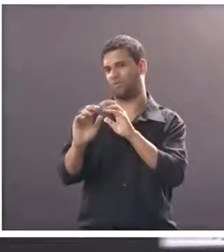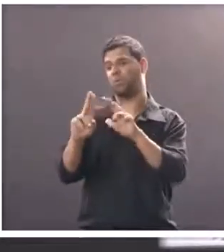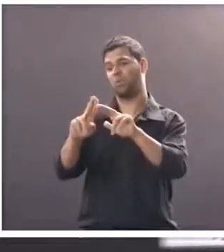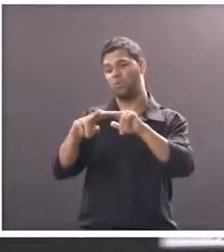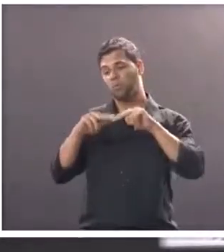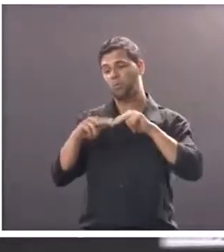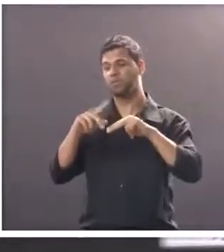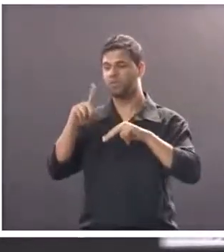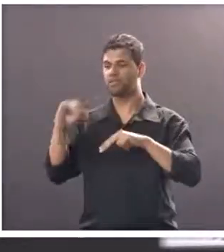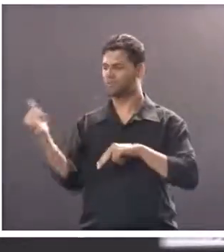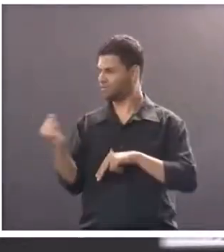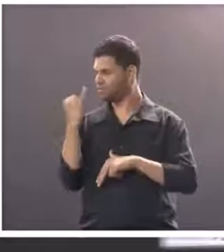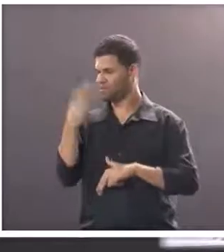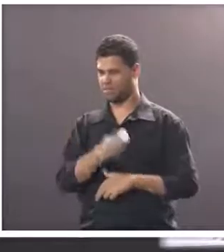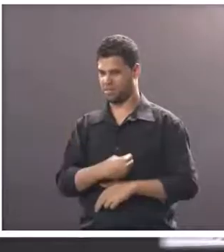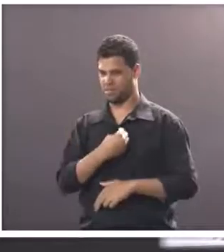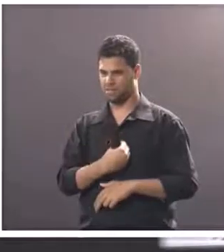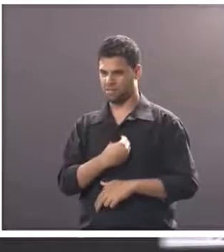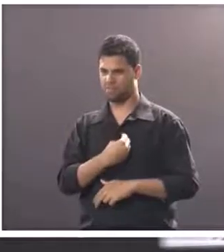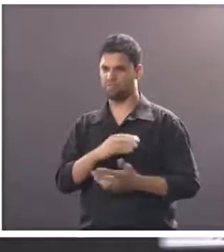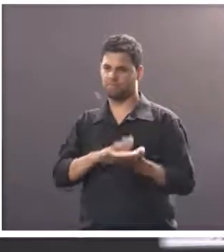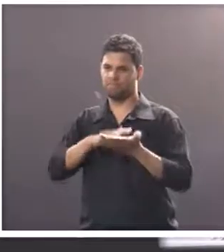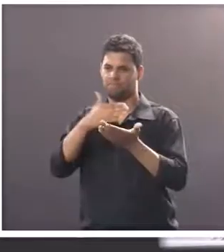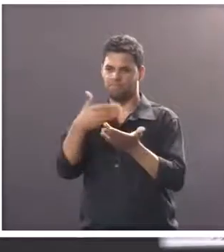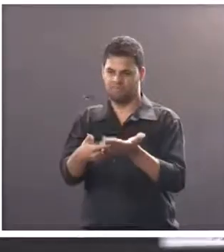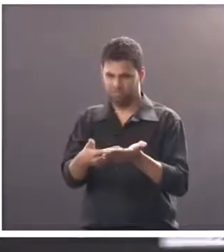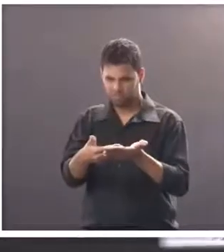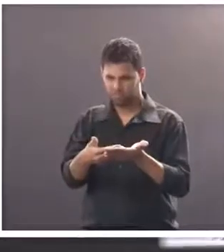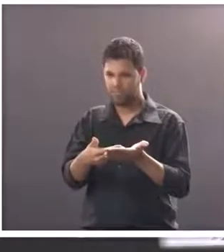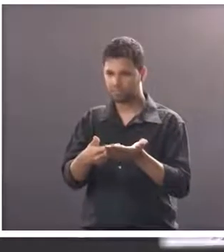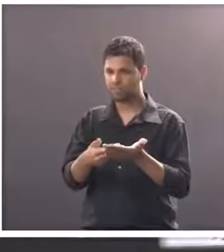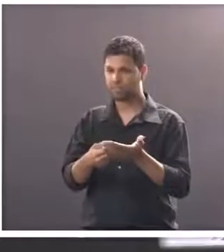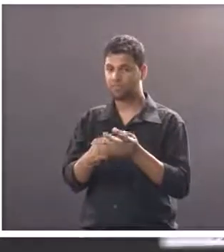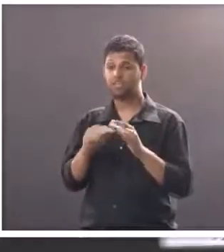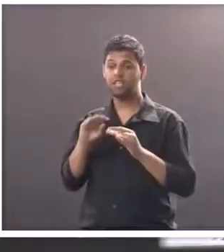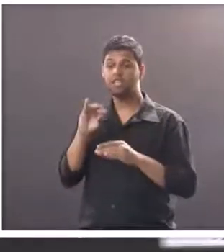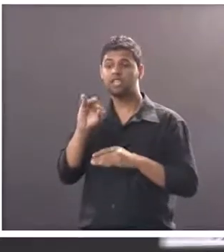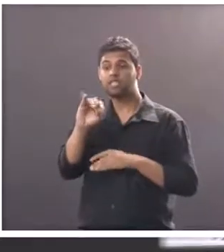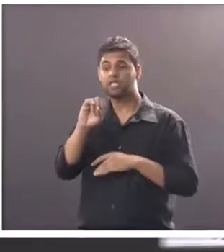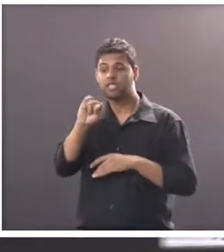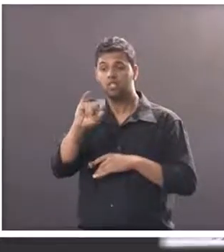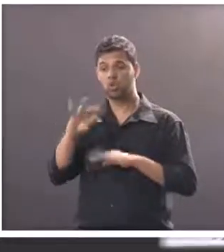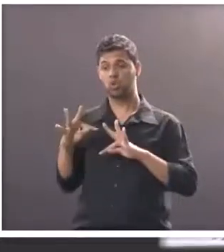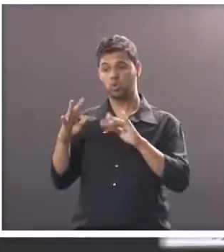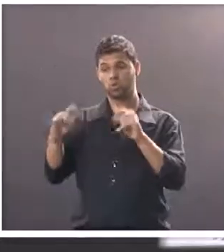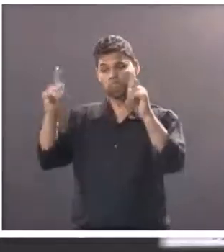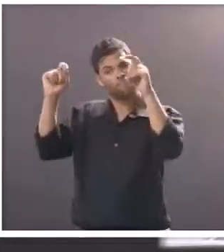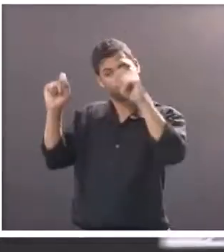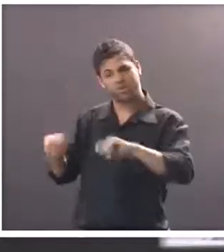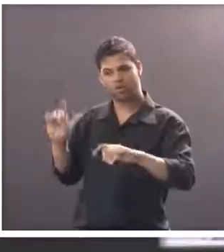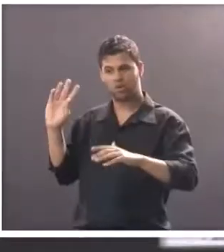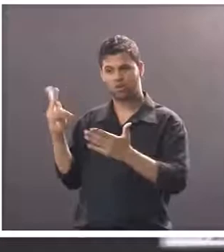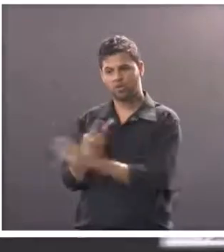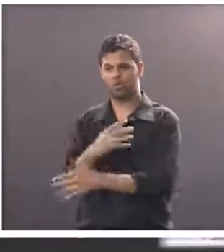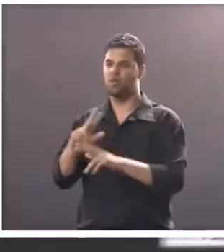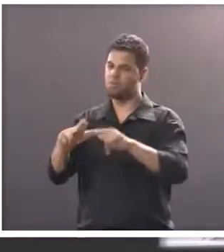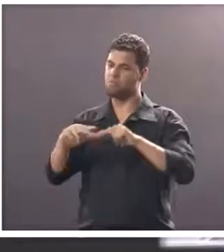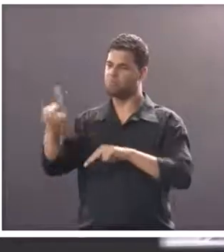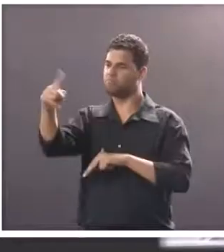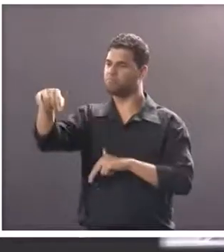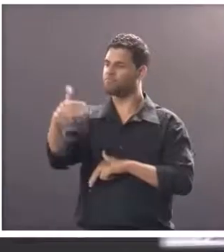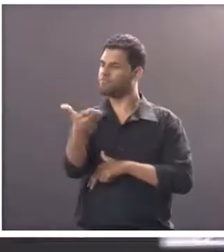falam línguas completamente diferentes. Então, se tudo isso está acontecendo, se tudo isso é possível, é por causa de